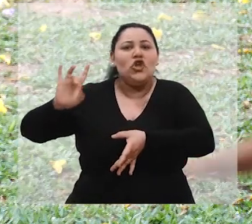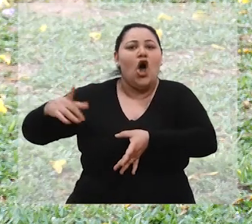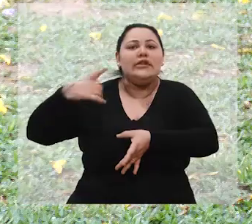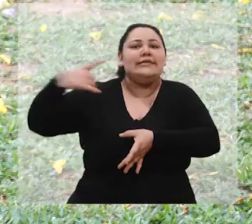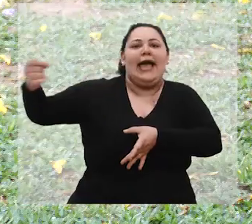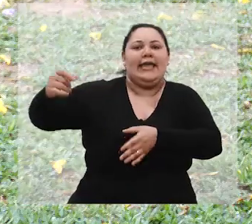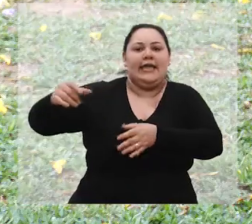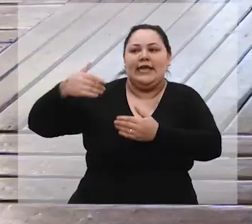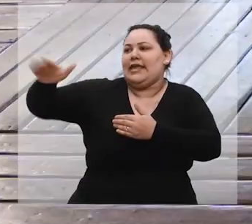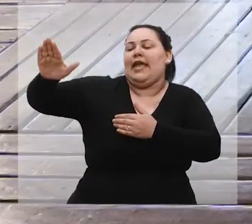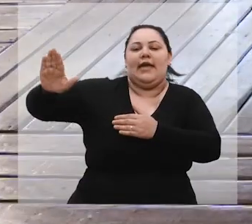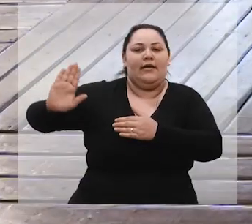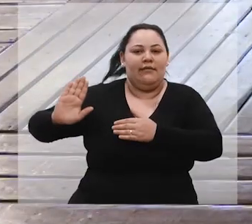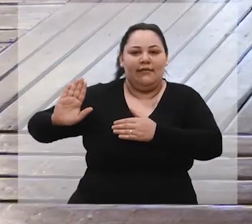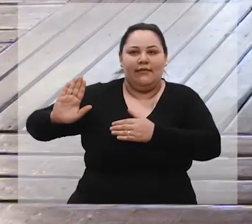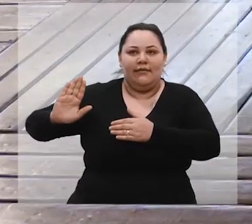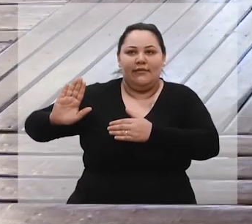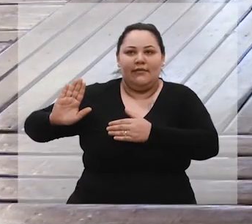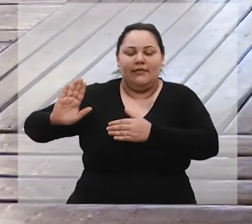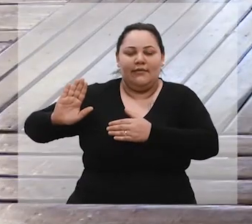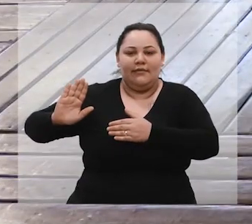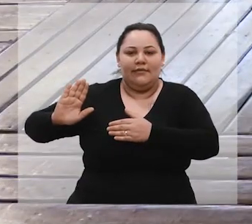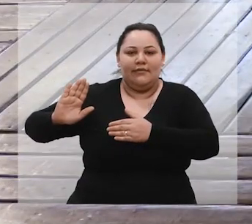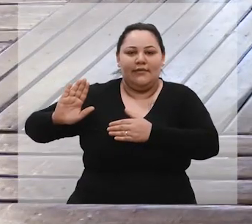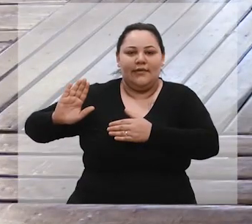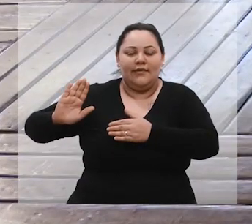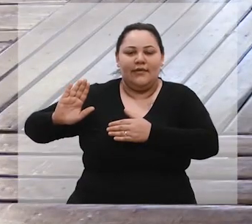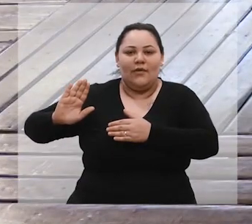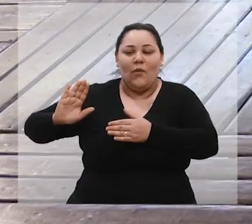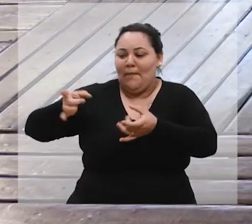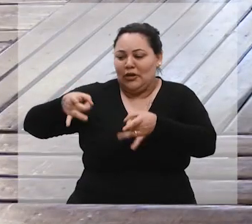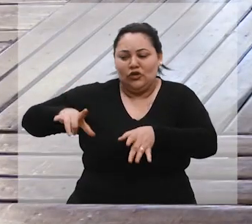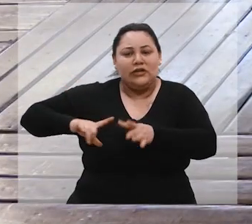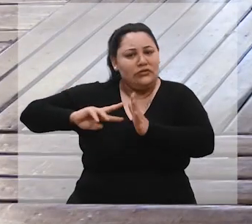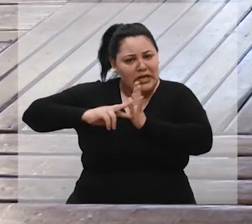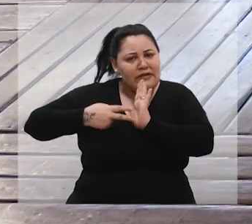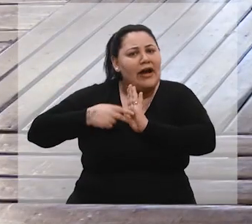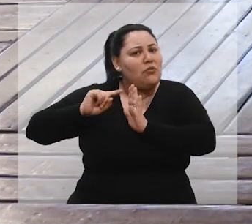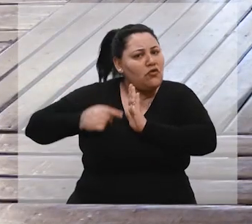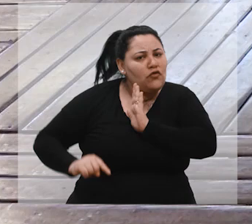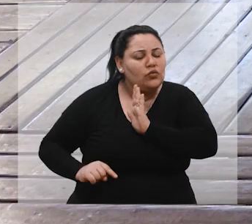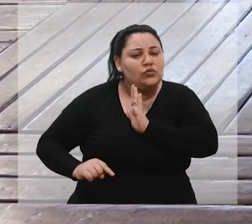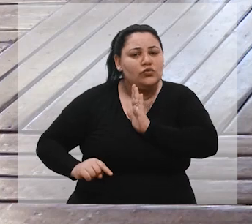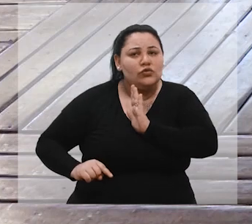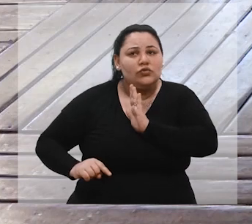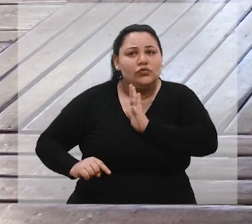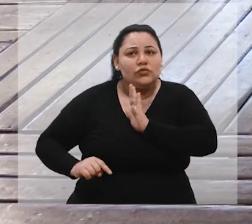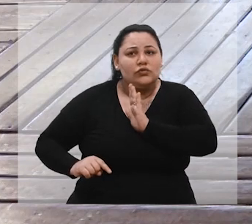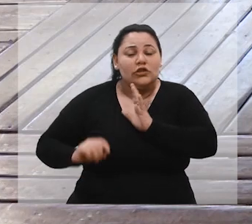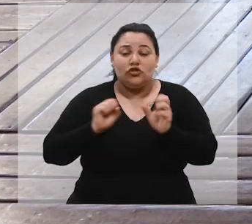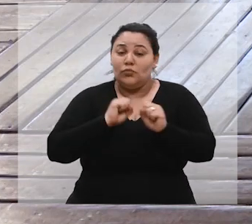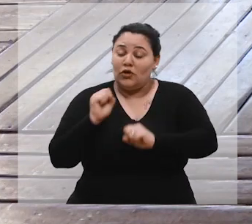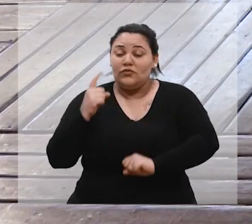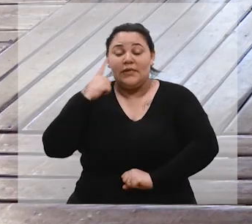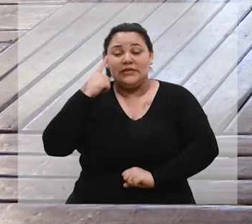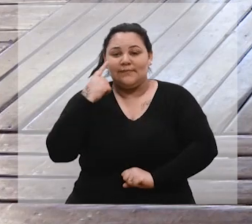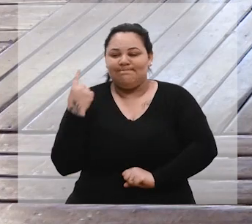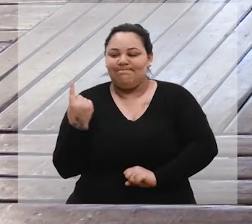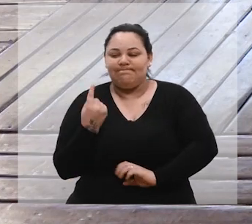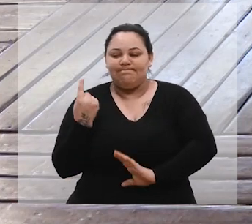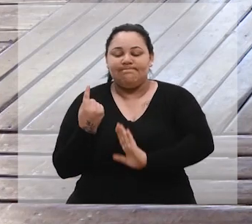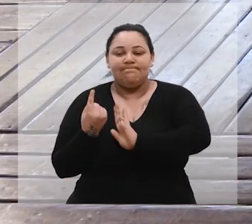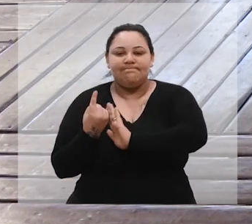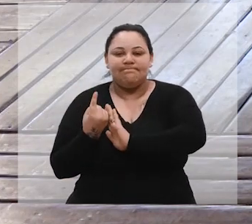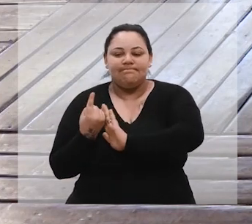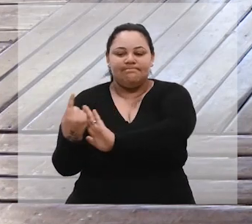não conseguir se vincular ali, aquele ser que está por ali. A gente pode pensar aí o isolamento como sendo uma outra forma de